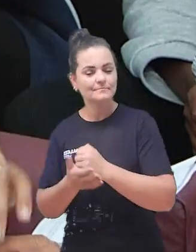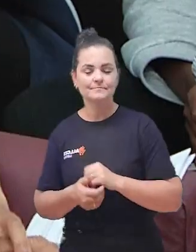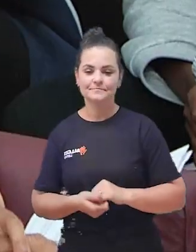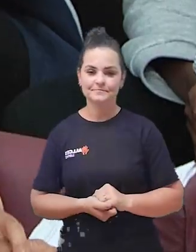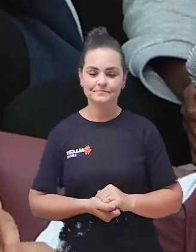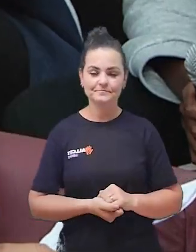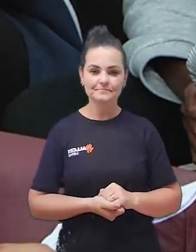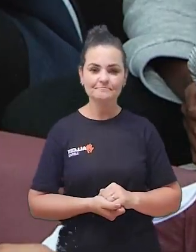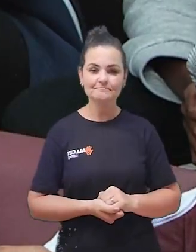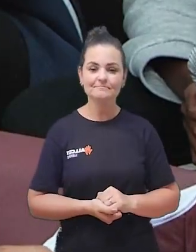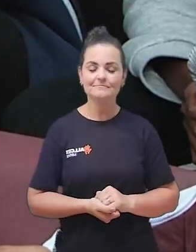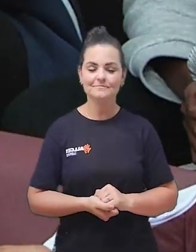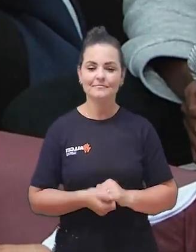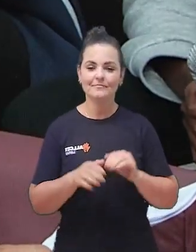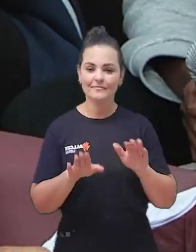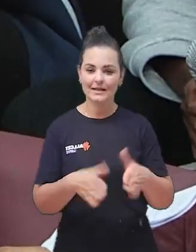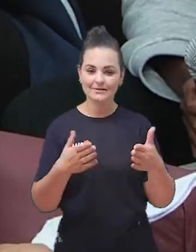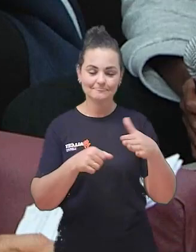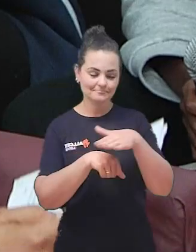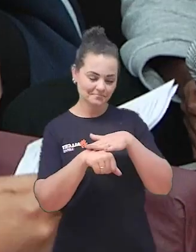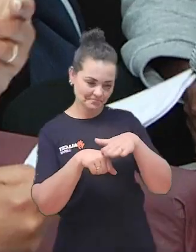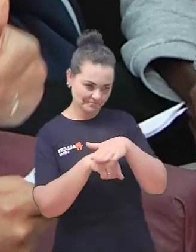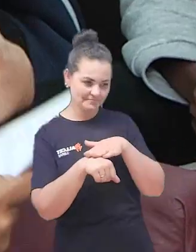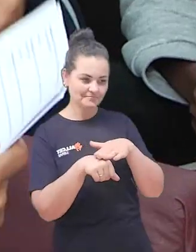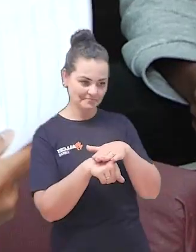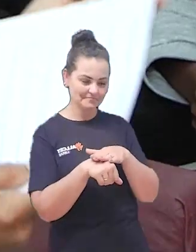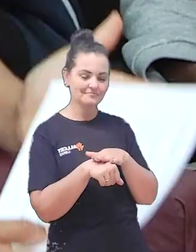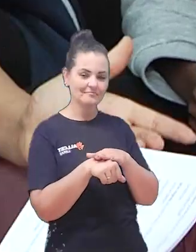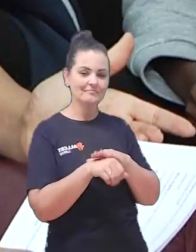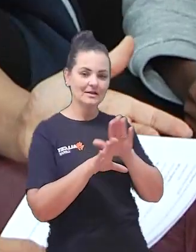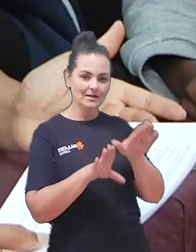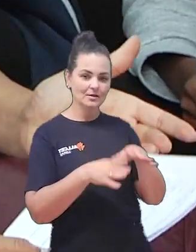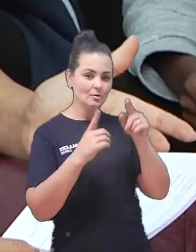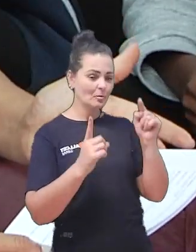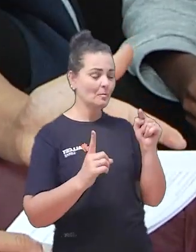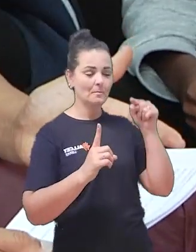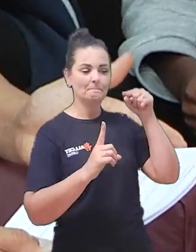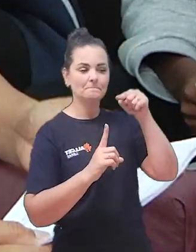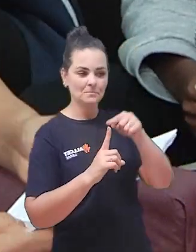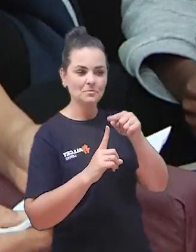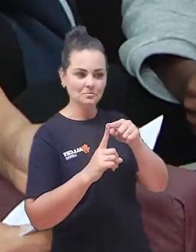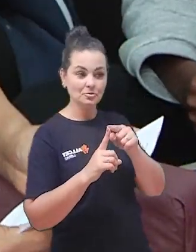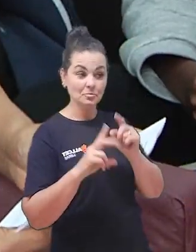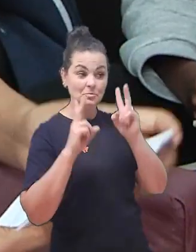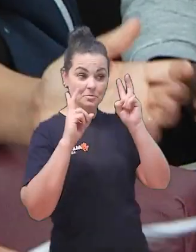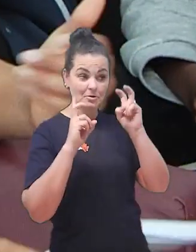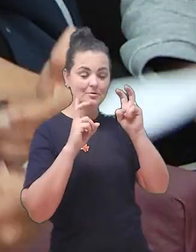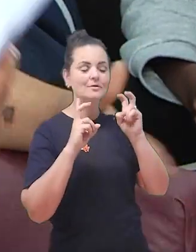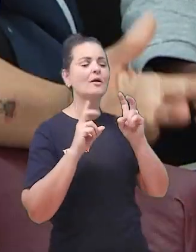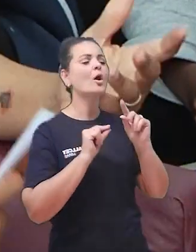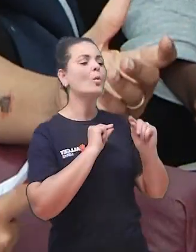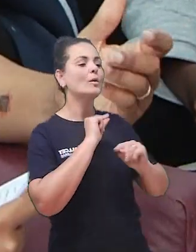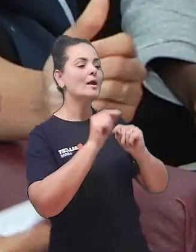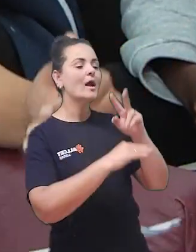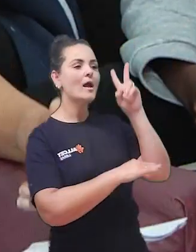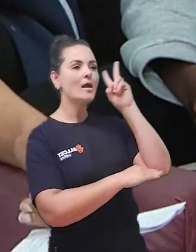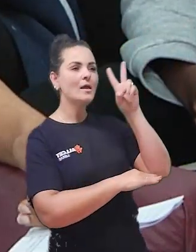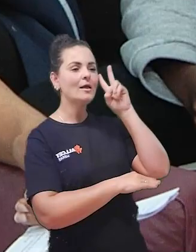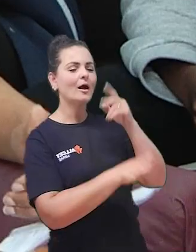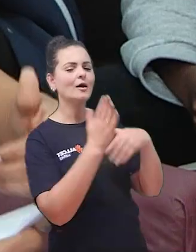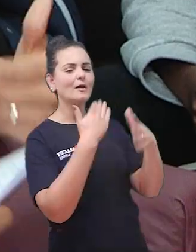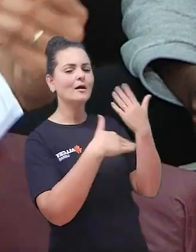Vereador Gadotti, o nosso bate-papo e o intuito do nosso programa é esse, é relembrar as